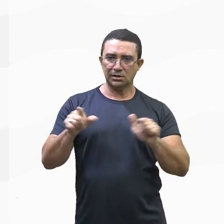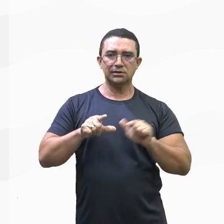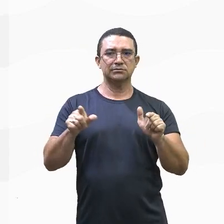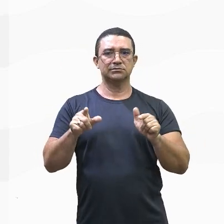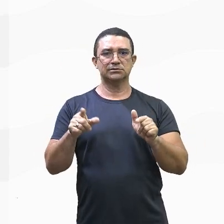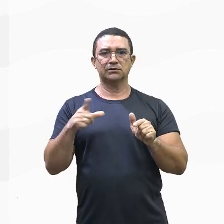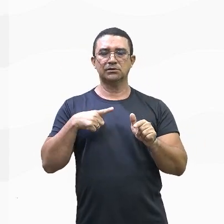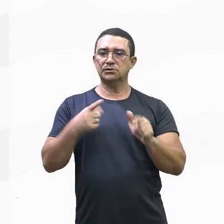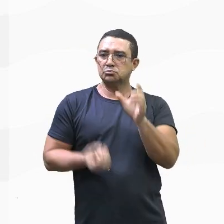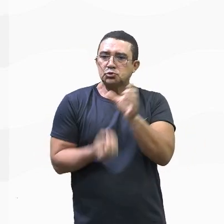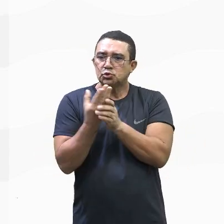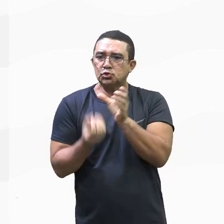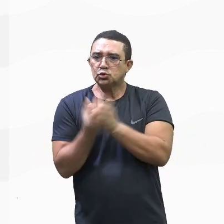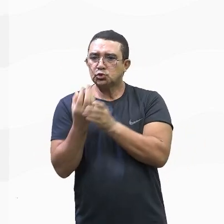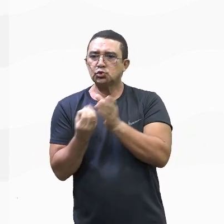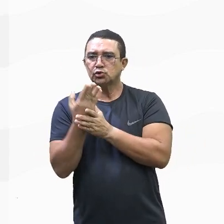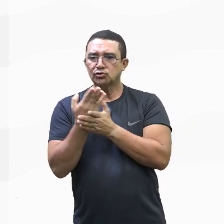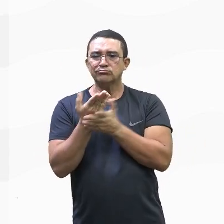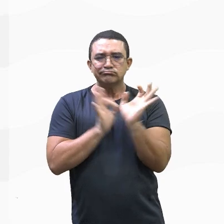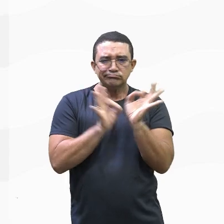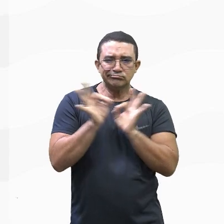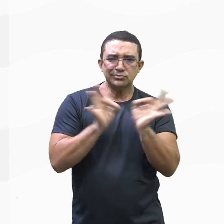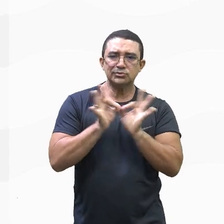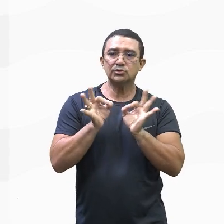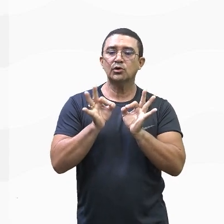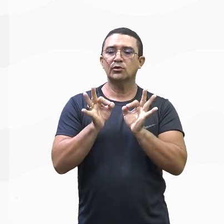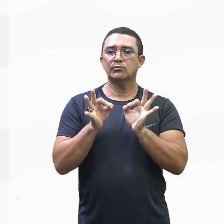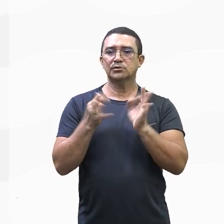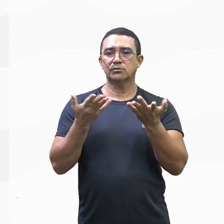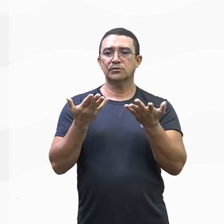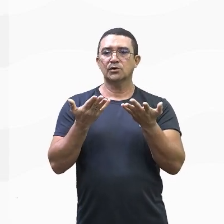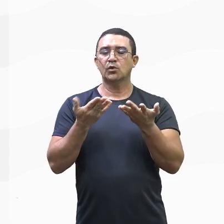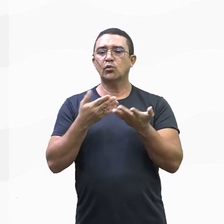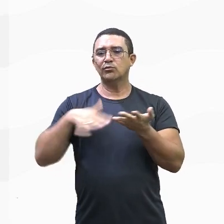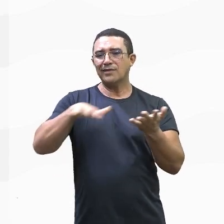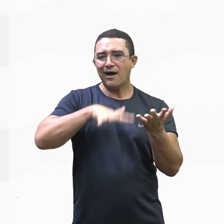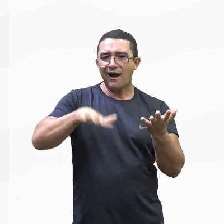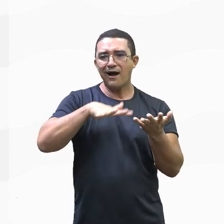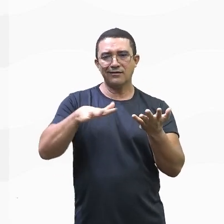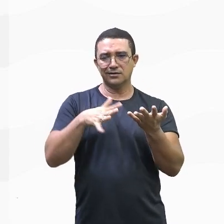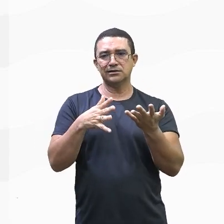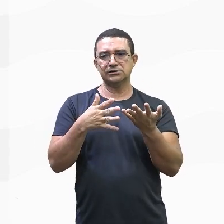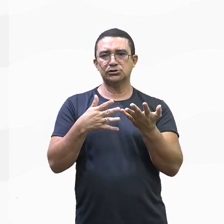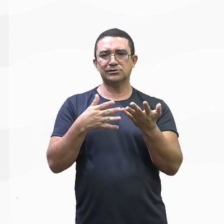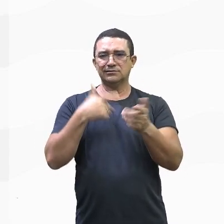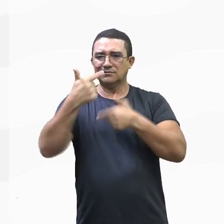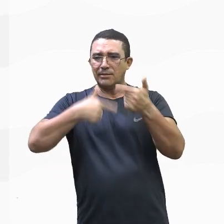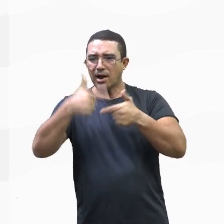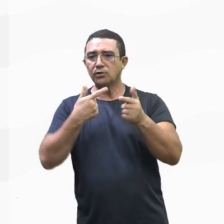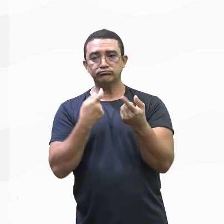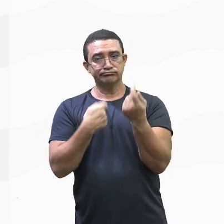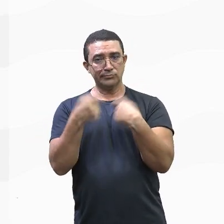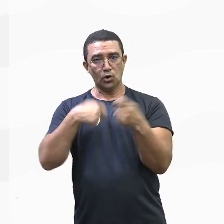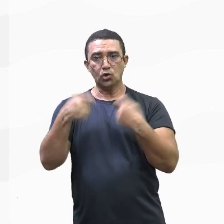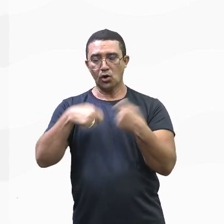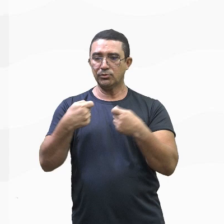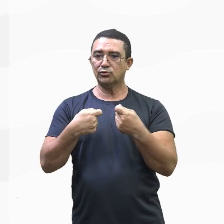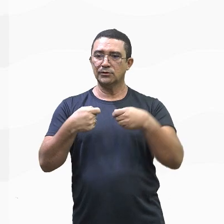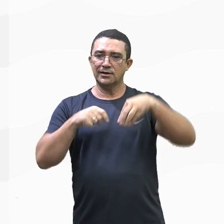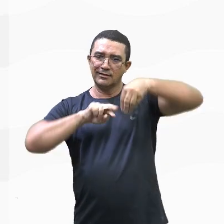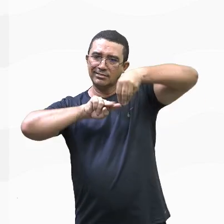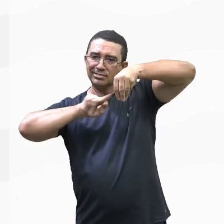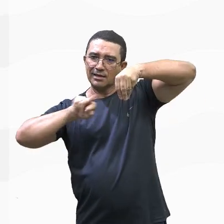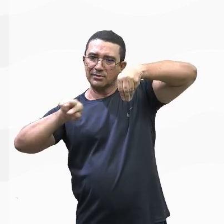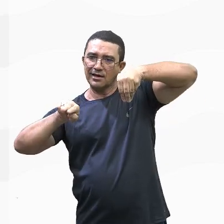ocupações que são geradas, que são criadas a partir desta atividade econômica, certo? E vale lembrar que a